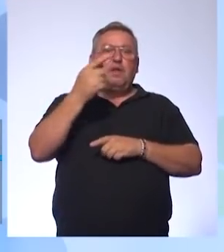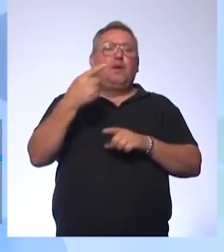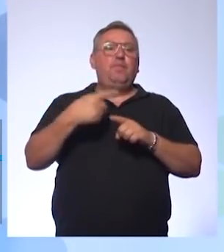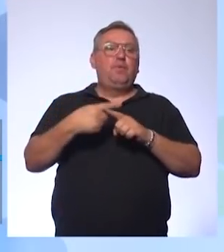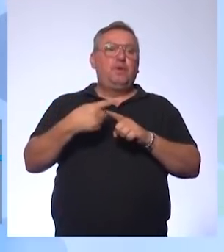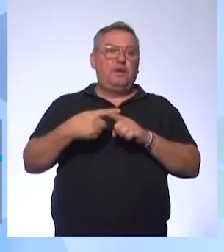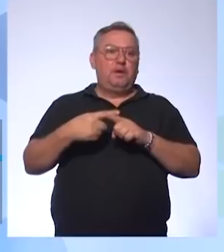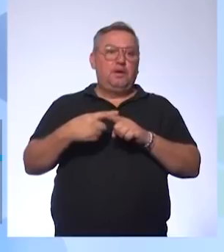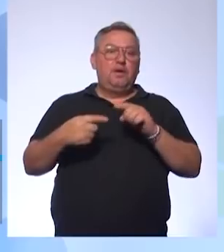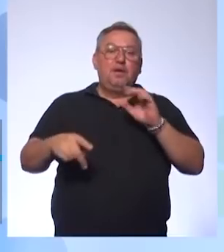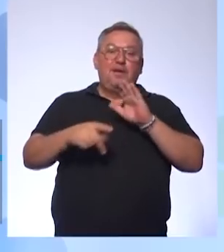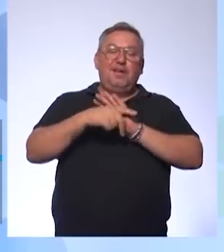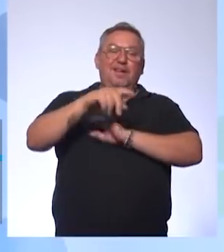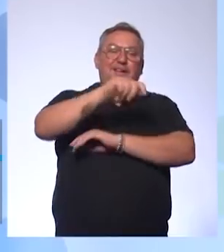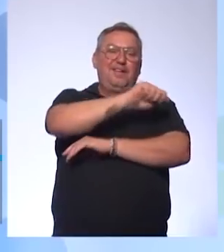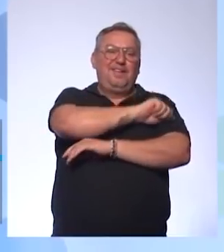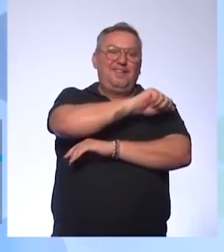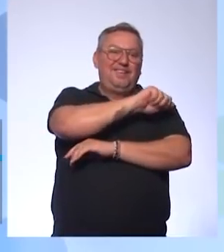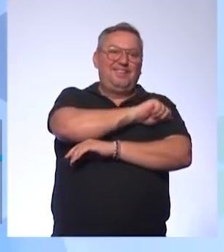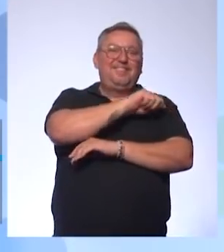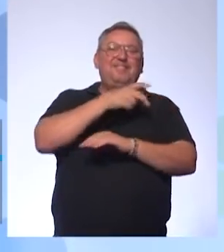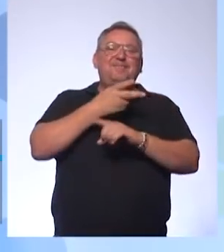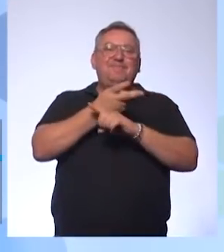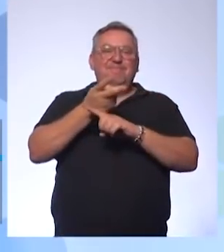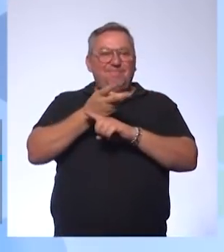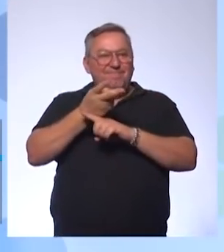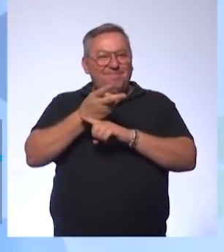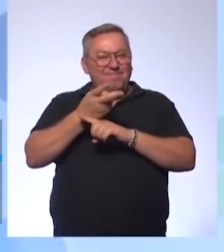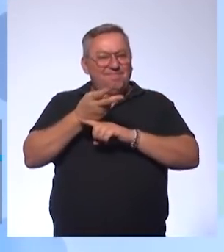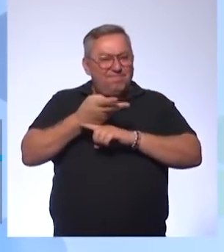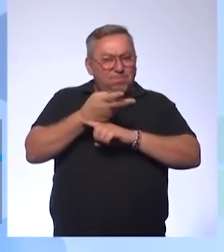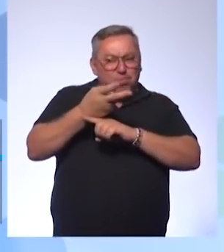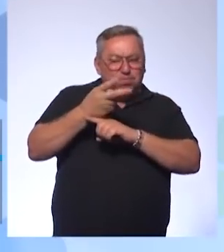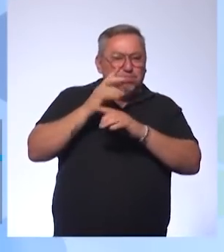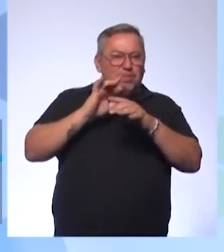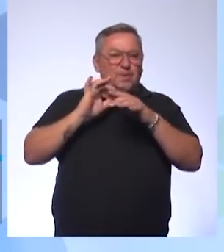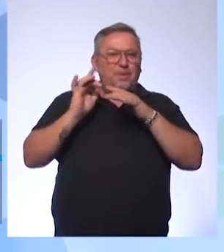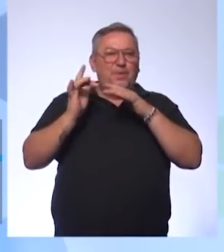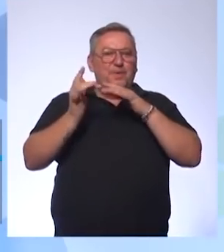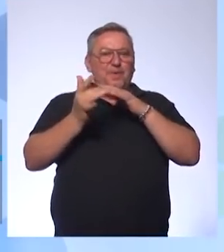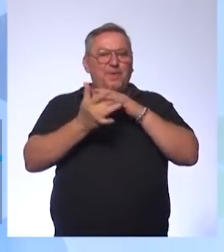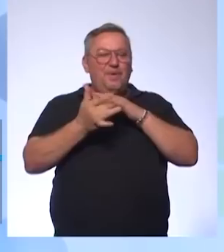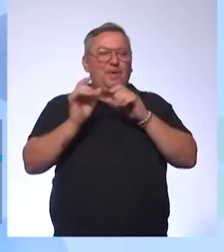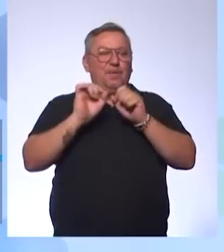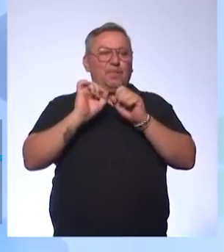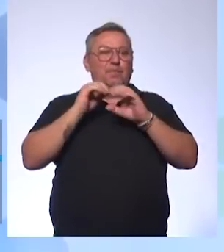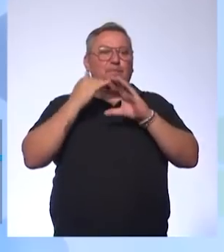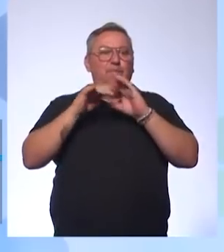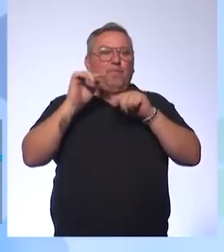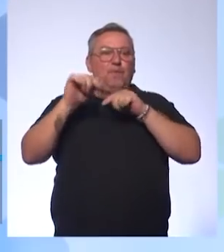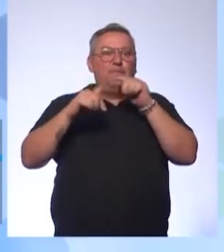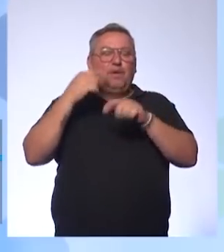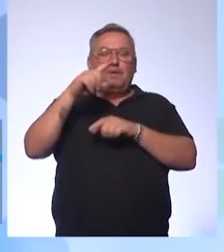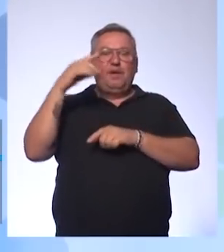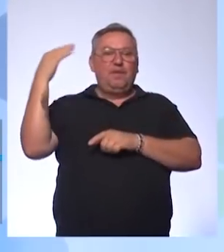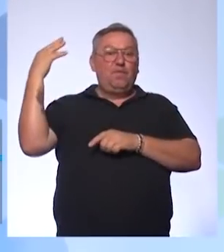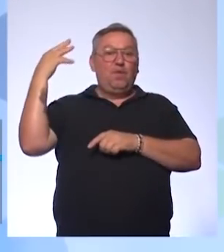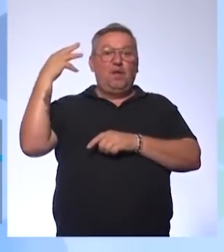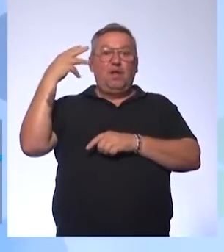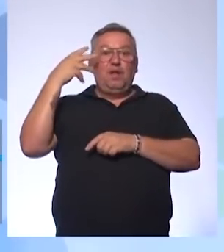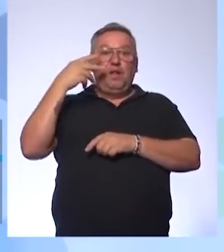porque a própria aluna me procurou nas redes sociais para enviar o trabalho dela. E foi um trabalho muito lindo.